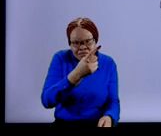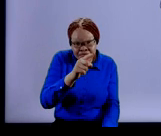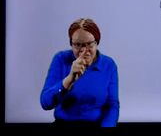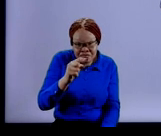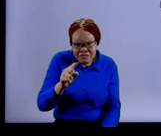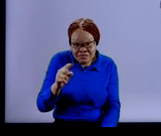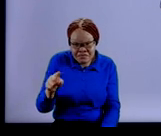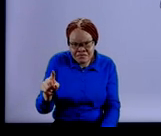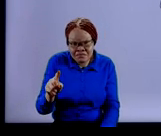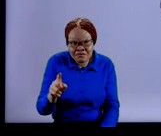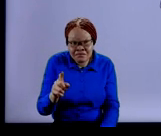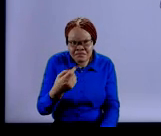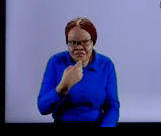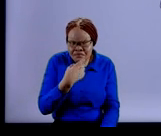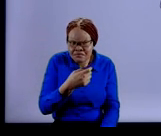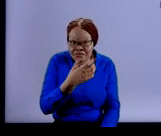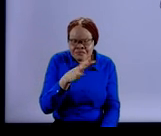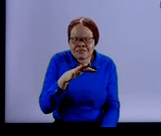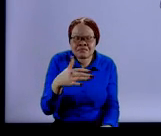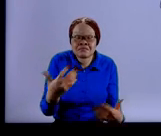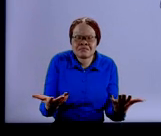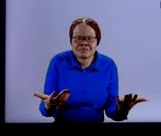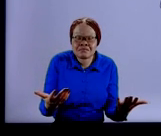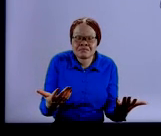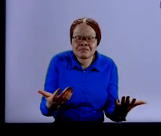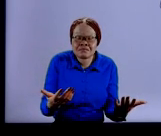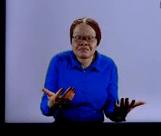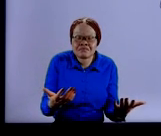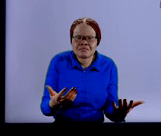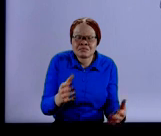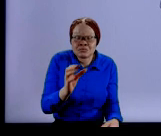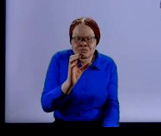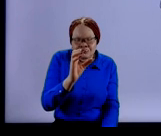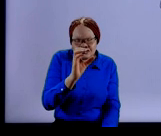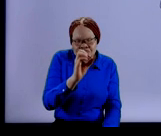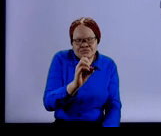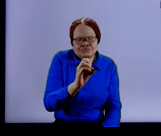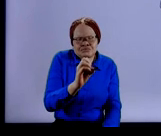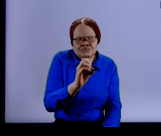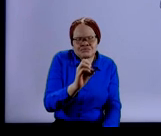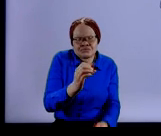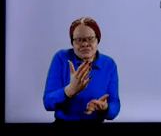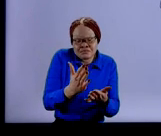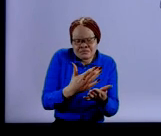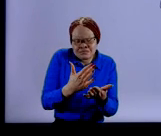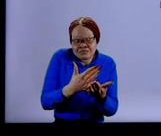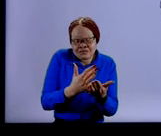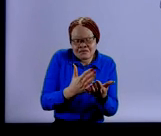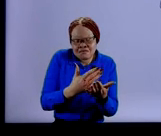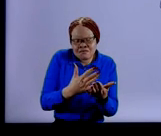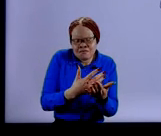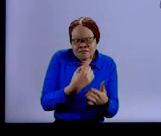corretos e aqui o que é que nós teremos oi ou então fica o